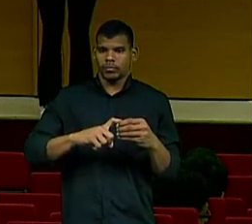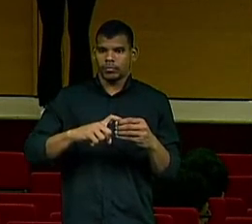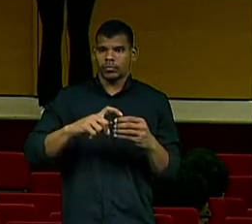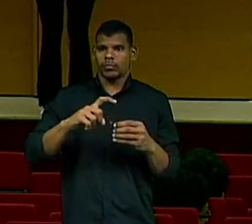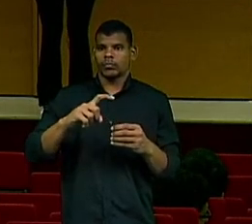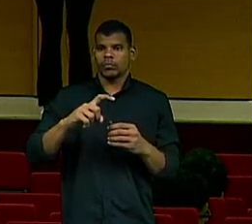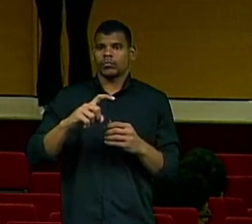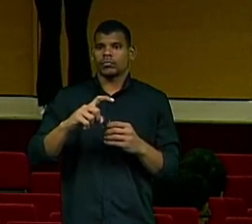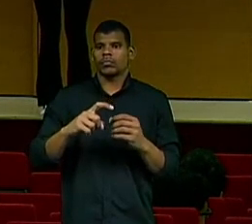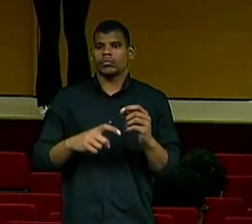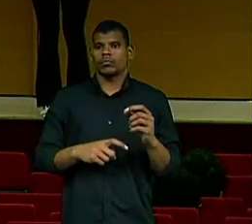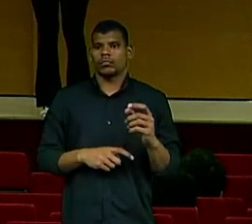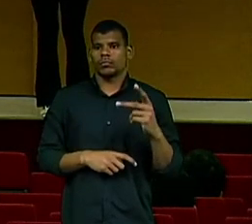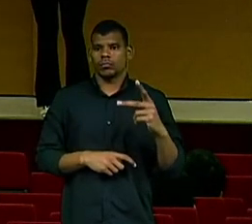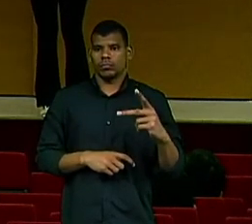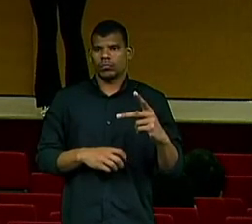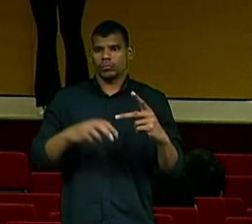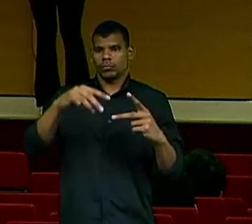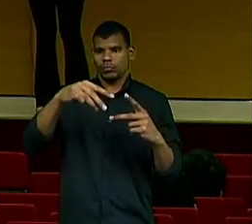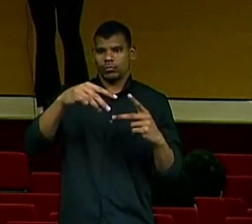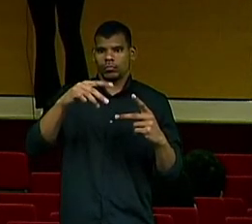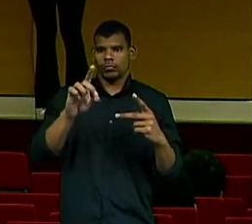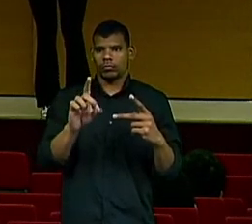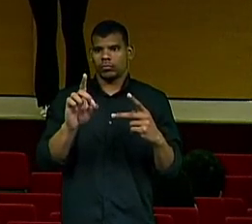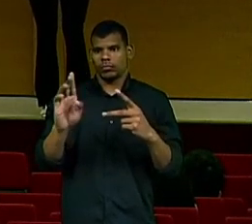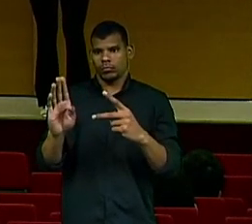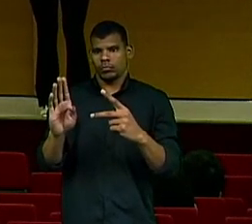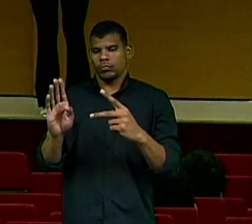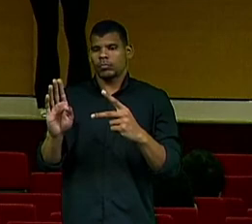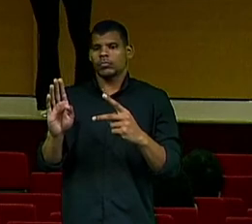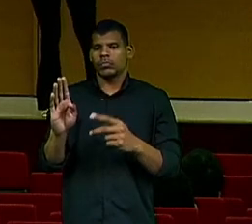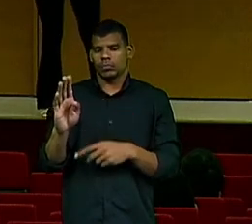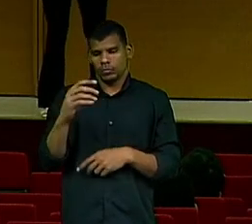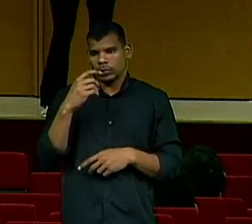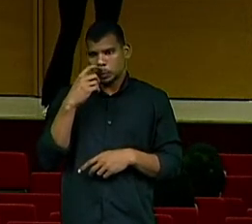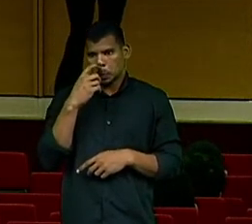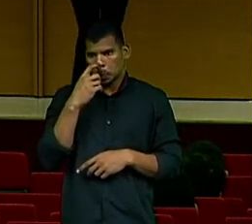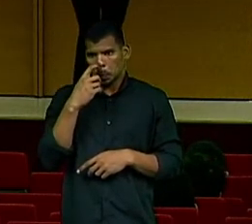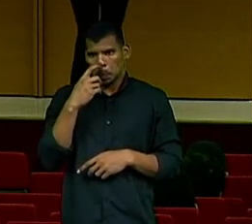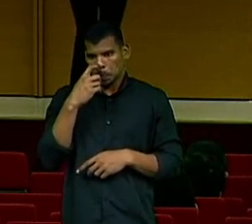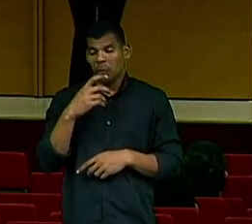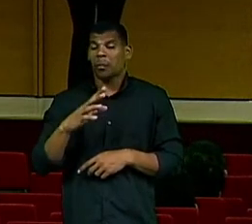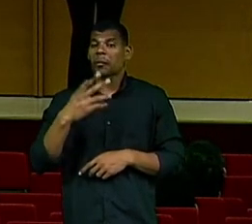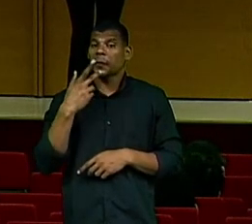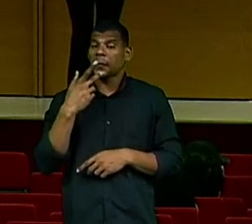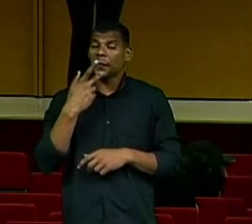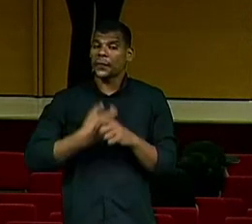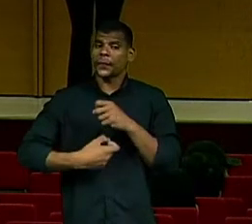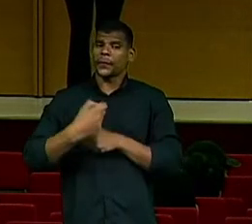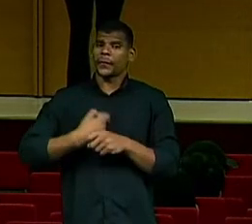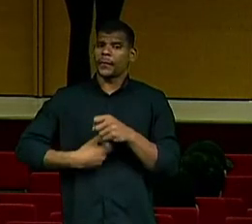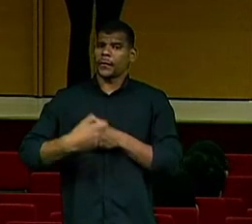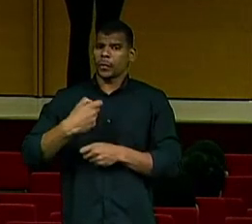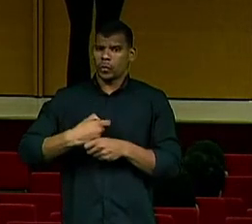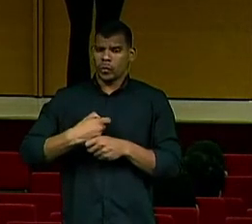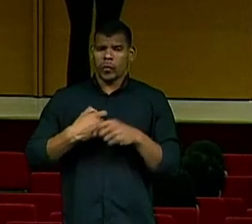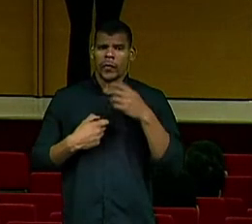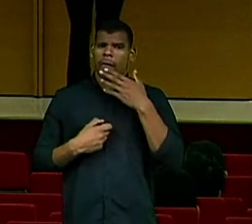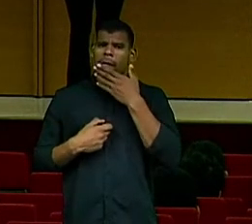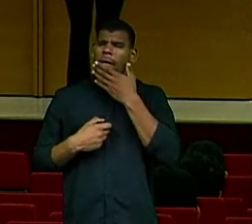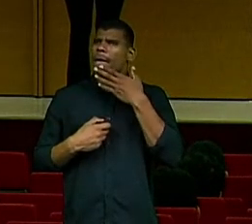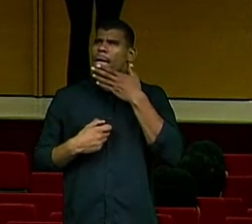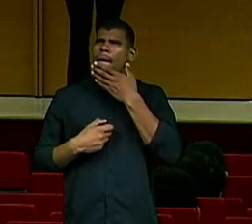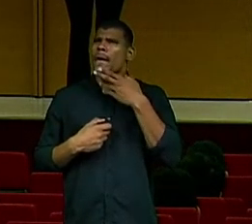e passou a ser PMDB alguns anos atrás acredito que